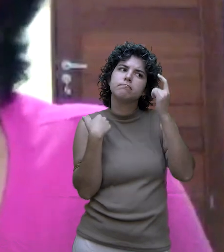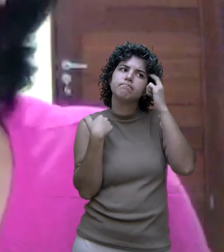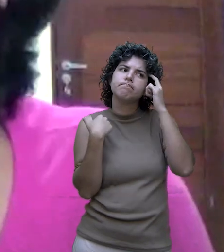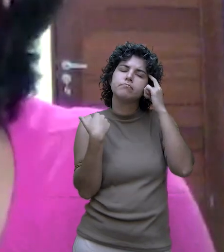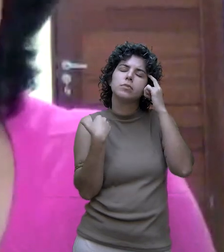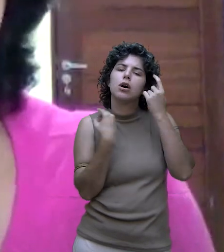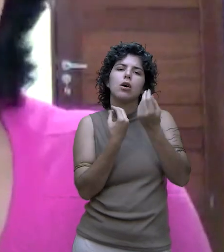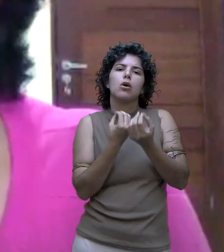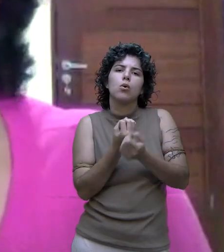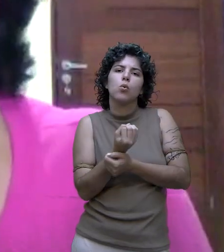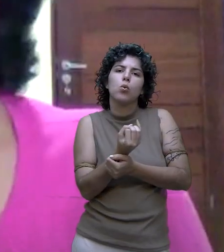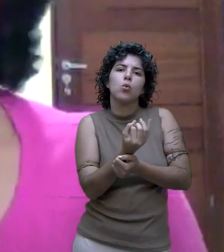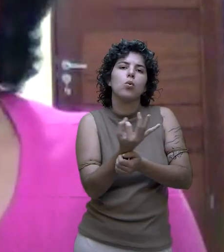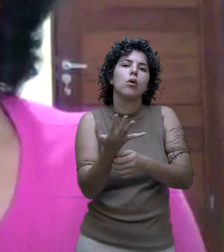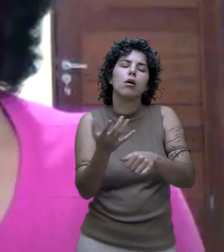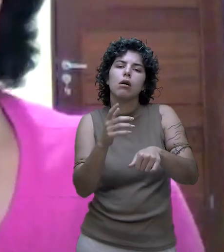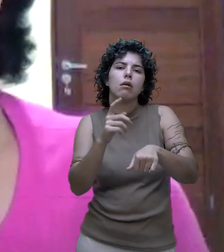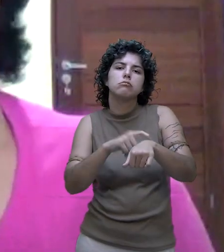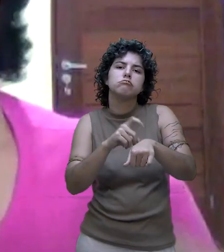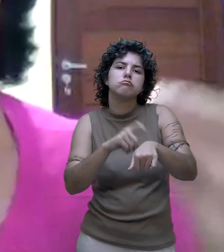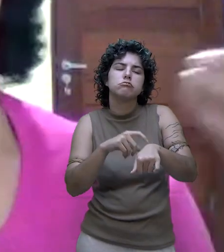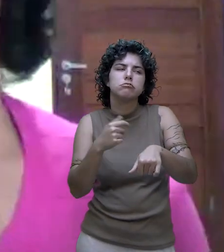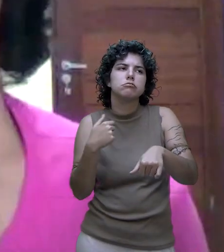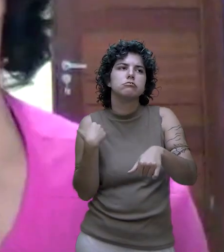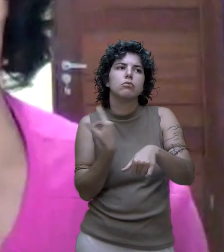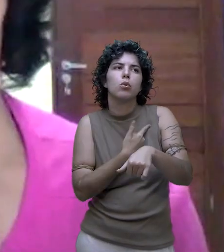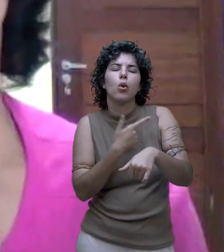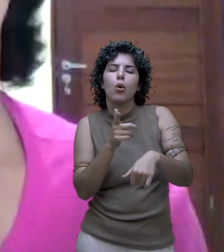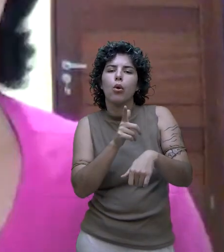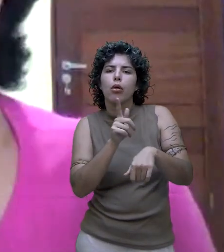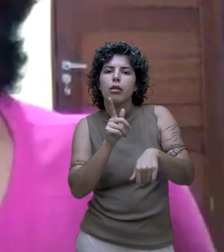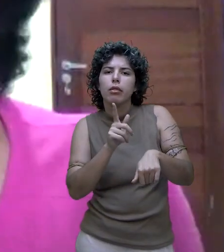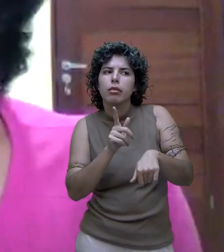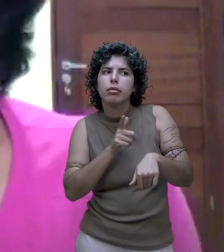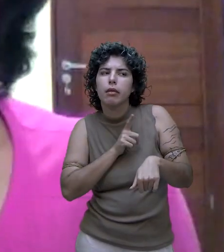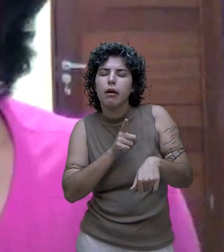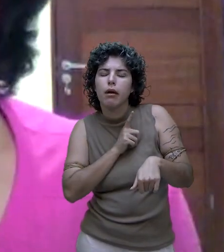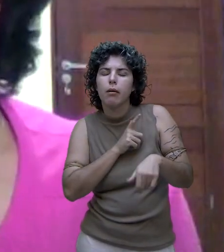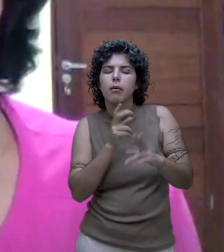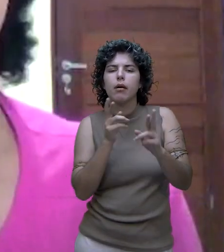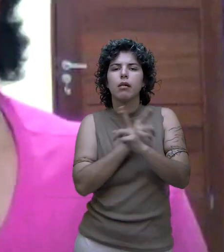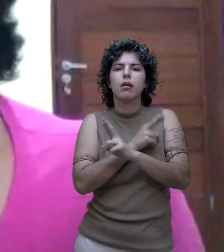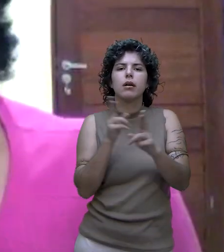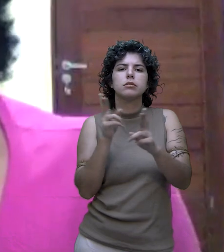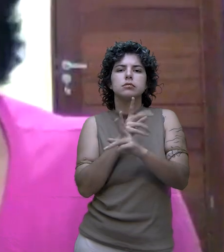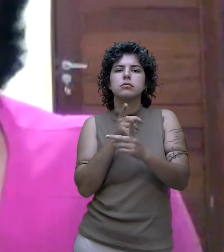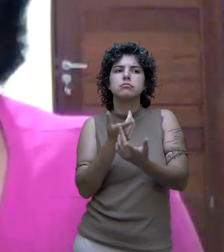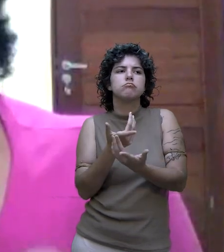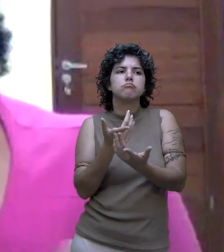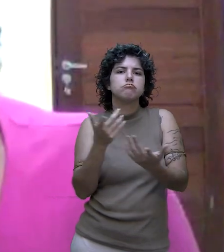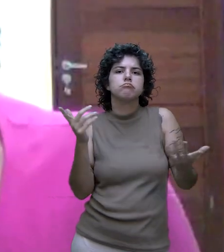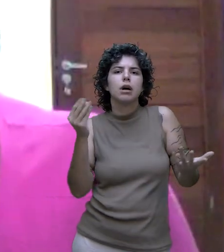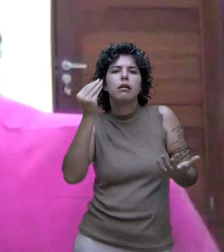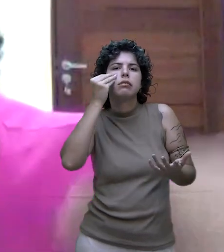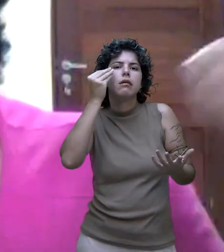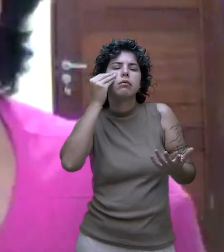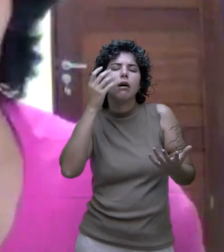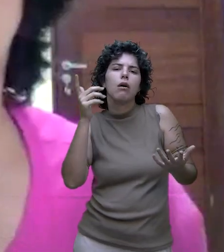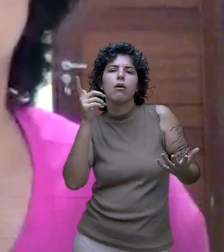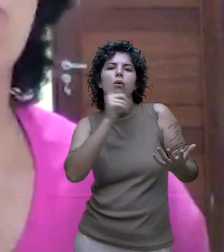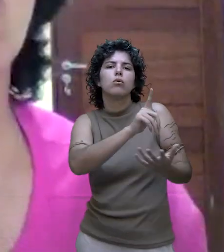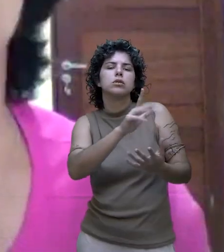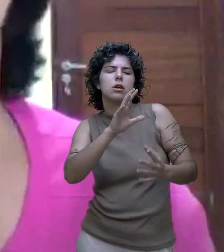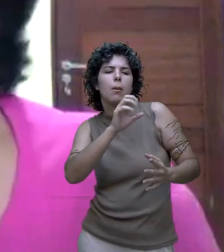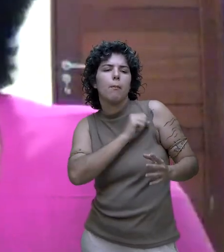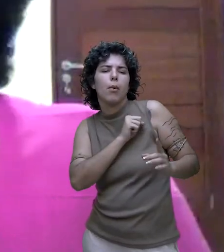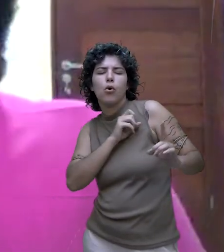amores, do que a gente quer. E aí eu fui juntando, né, achei um texto, o meu primeiro texto de teatro que eu escrevi, não finalizei, que era uma história